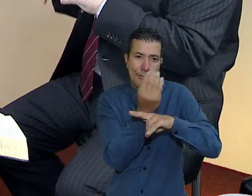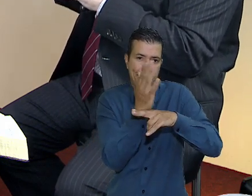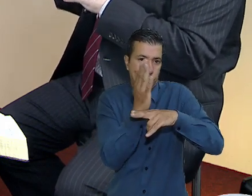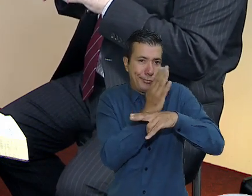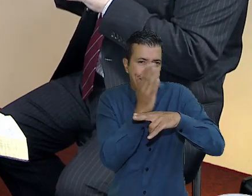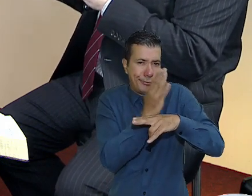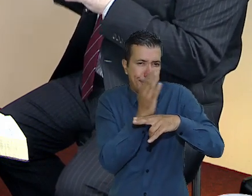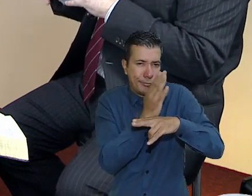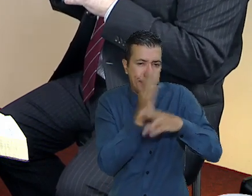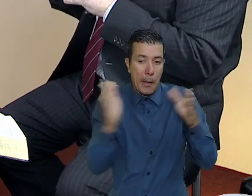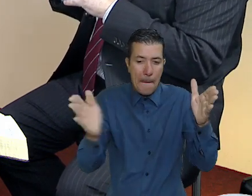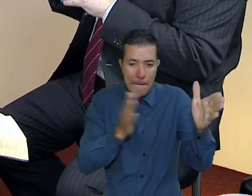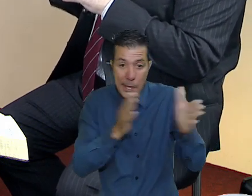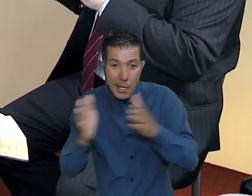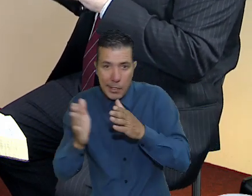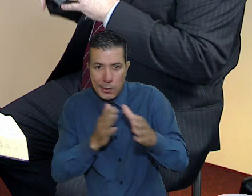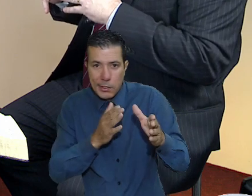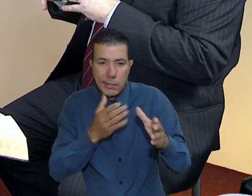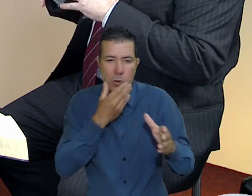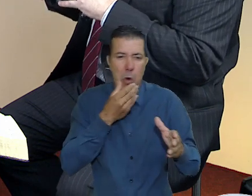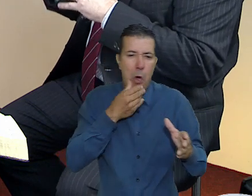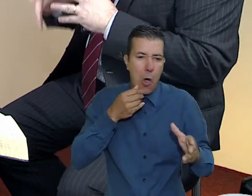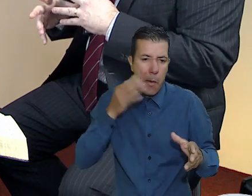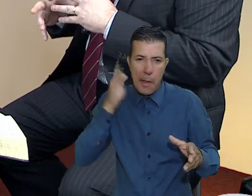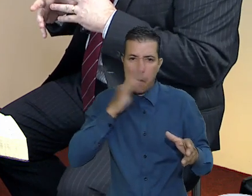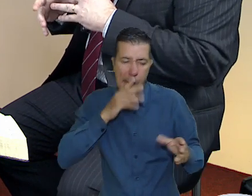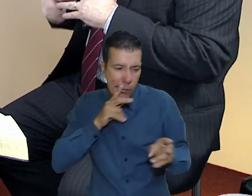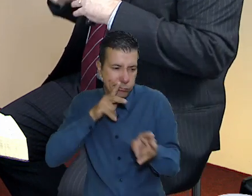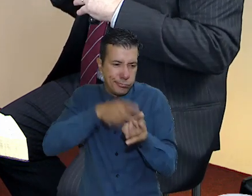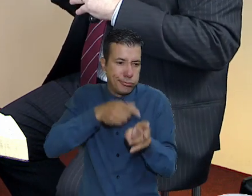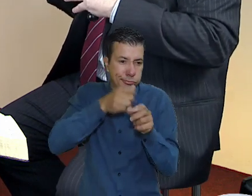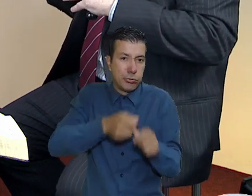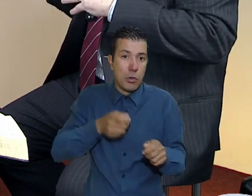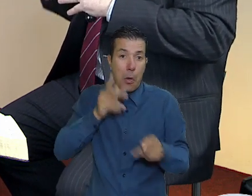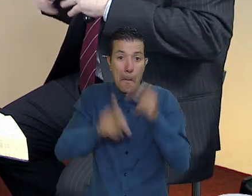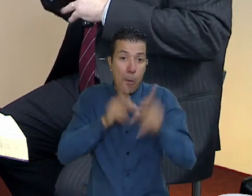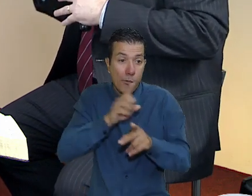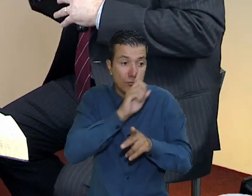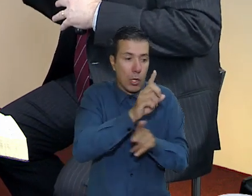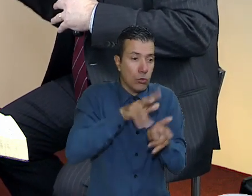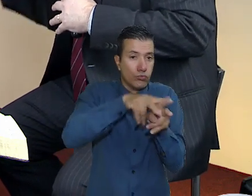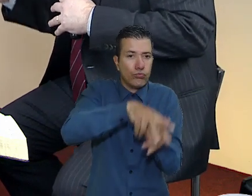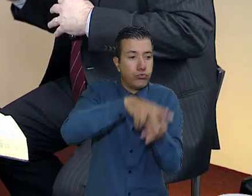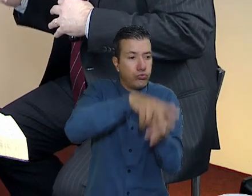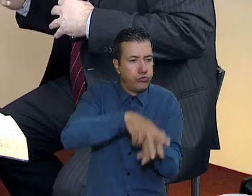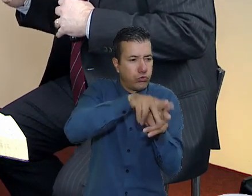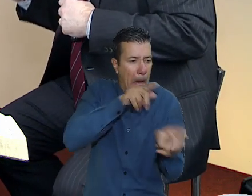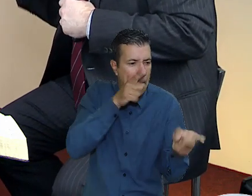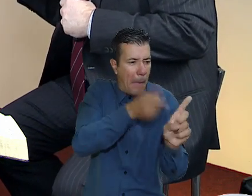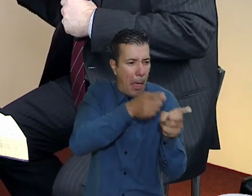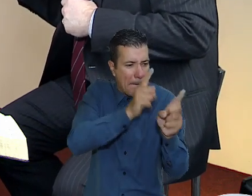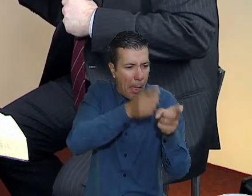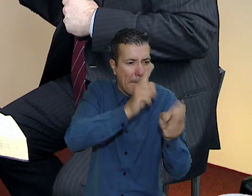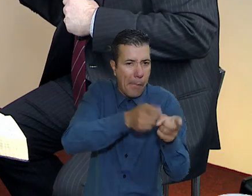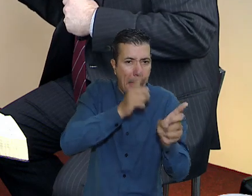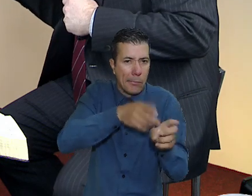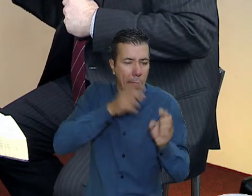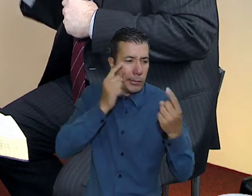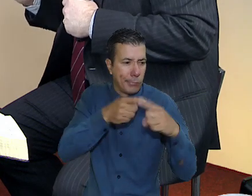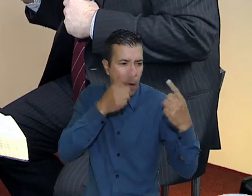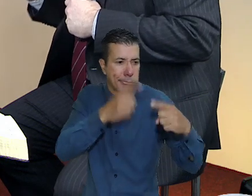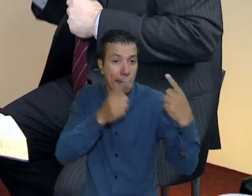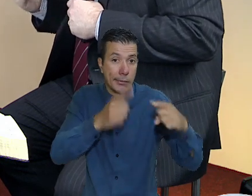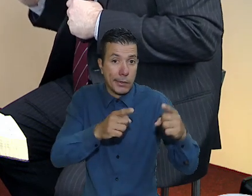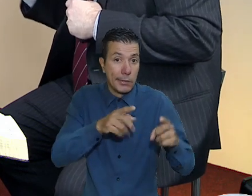sanguinários começaram a perseguir o povo de Deus, que faz com que